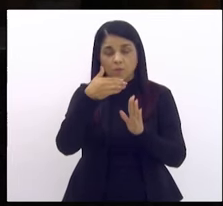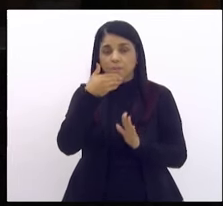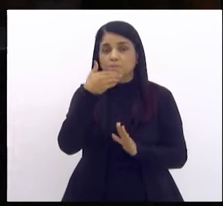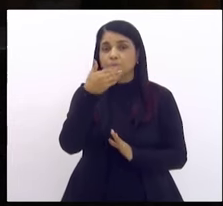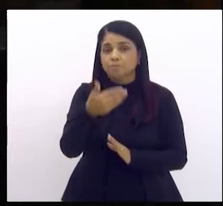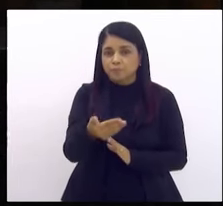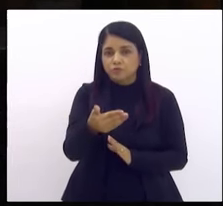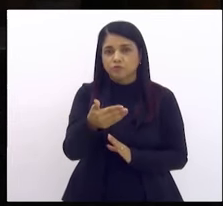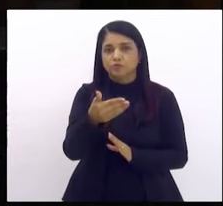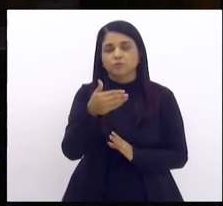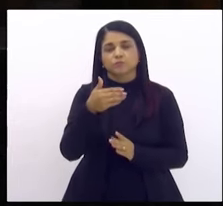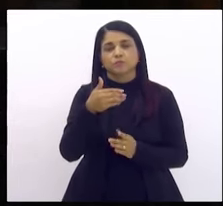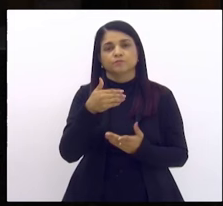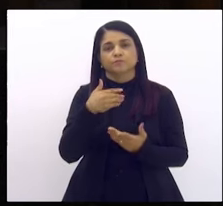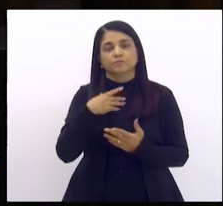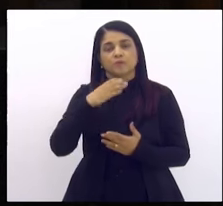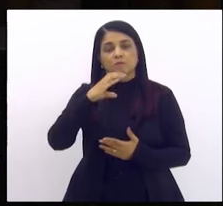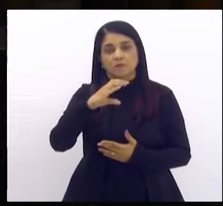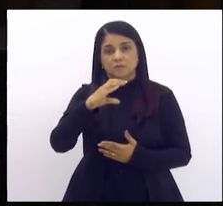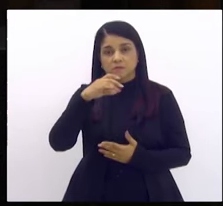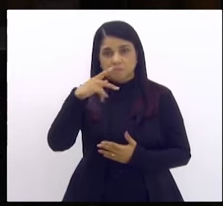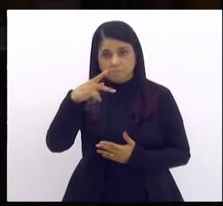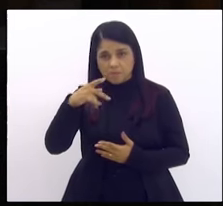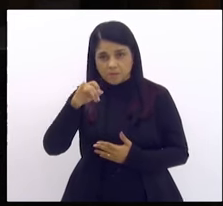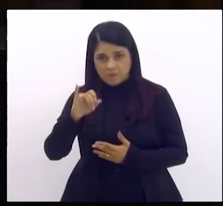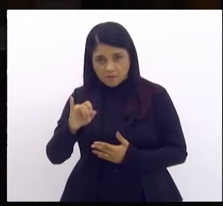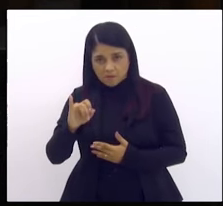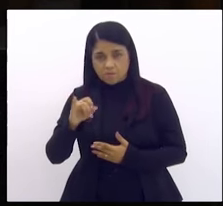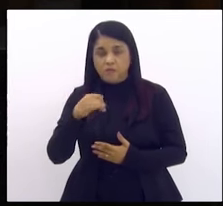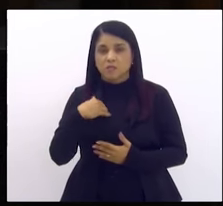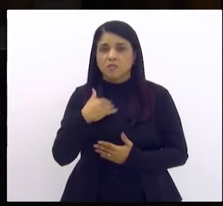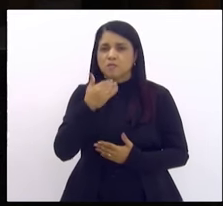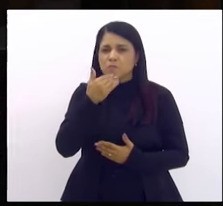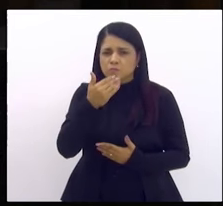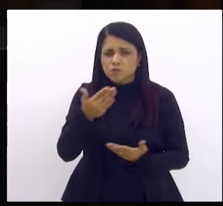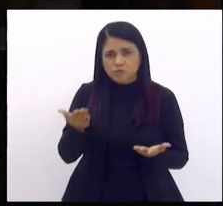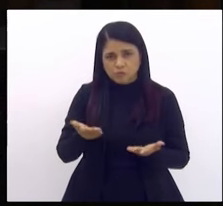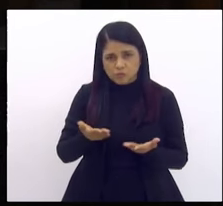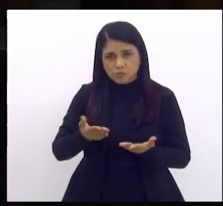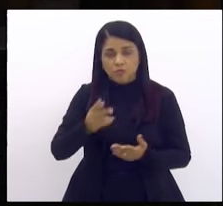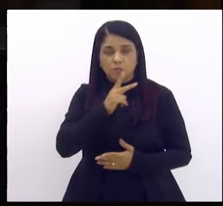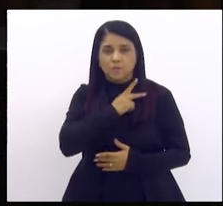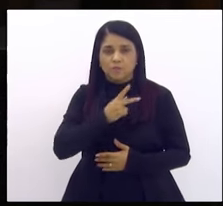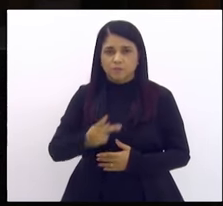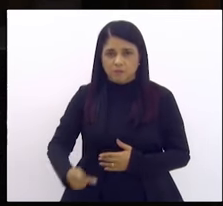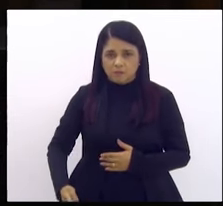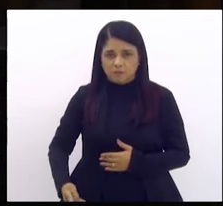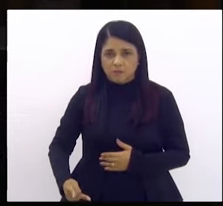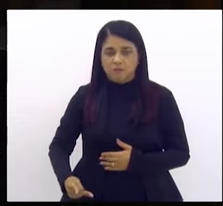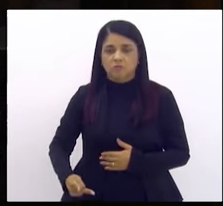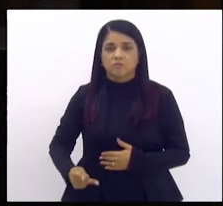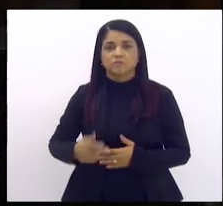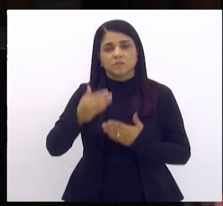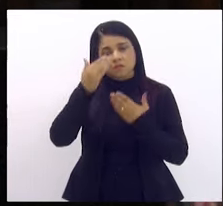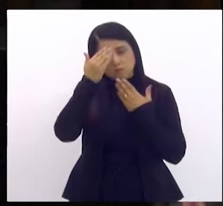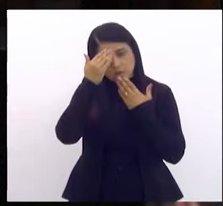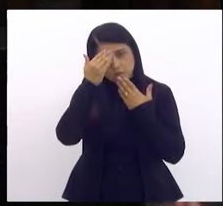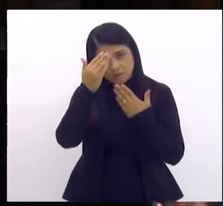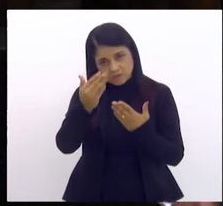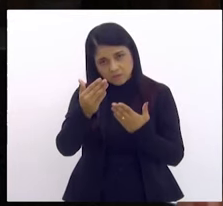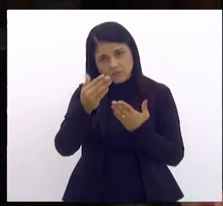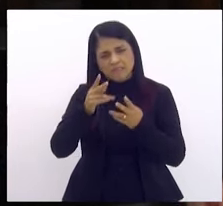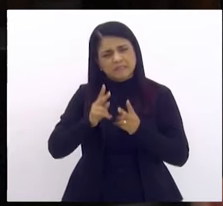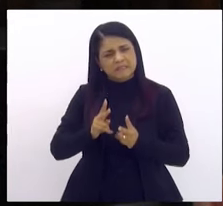solicitando a instalação de uma CPI e quero aqui fazer um apelo ao nosso presidente, a quem eu quero agradecer, porque